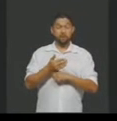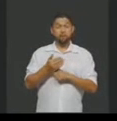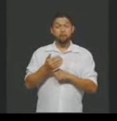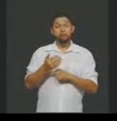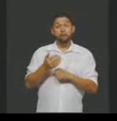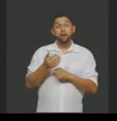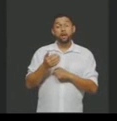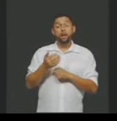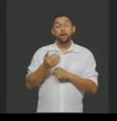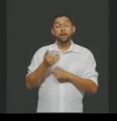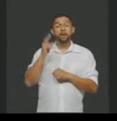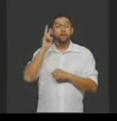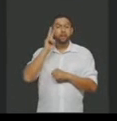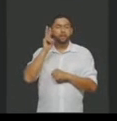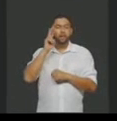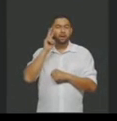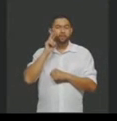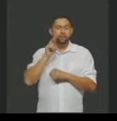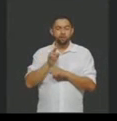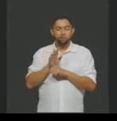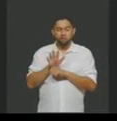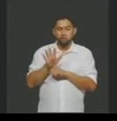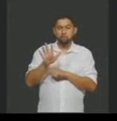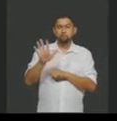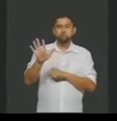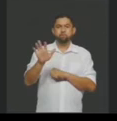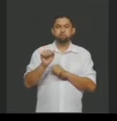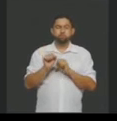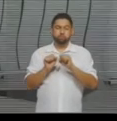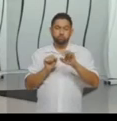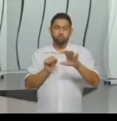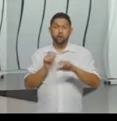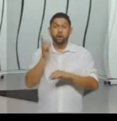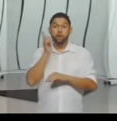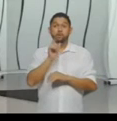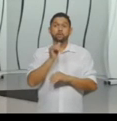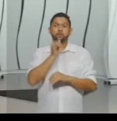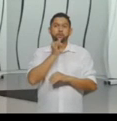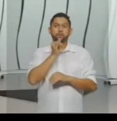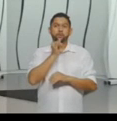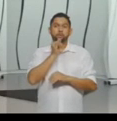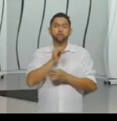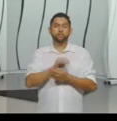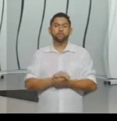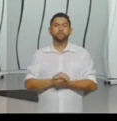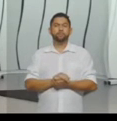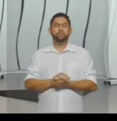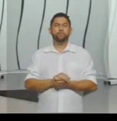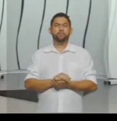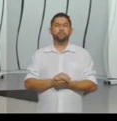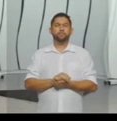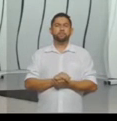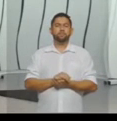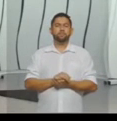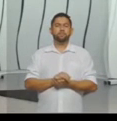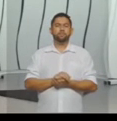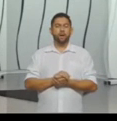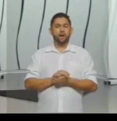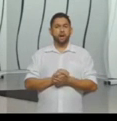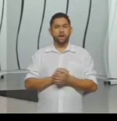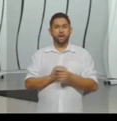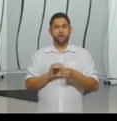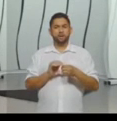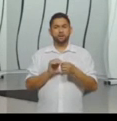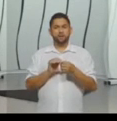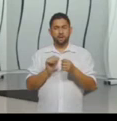de pseudópodes. E isso faz com que ela seja capaz, por exemplo, de pegar aqui, ó, e englobar, jogar para dentro